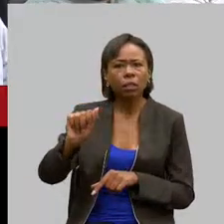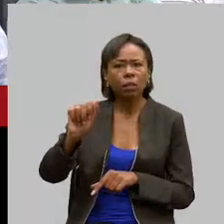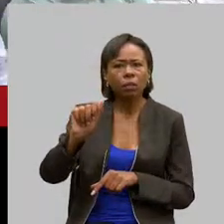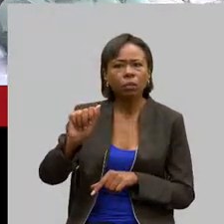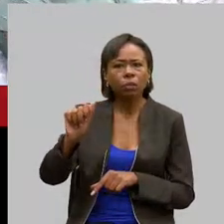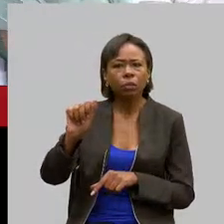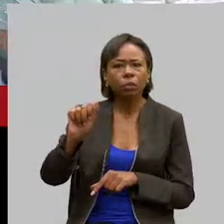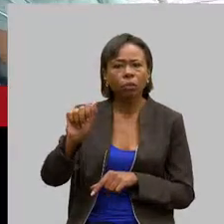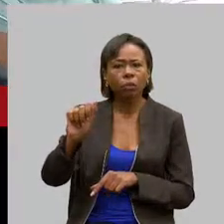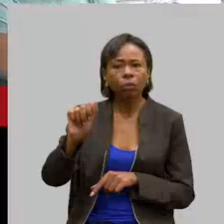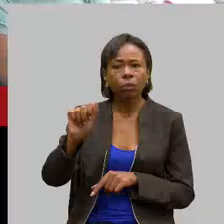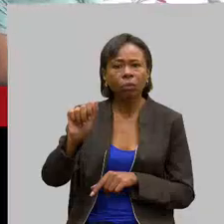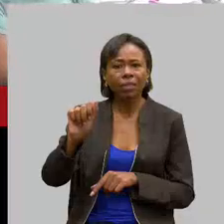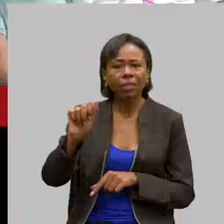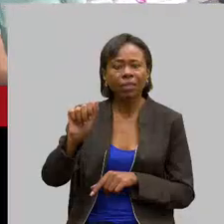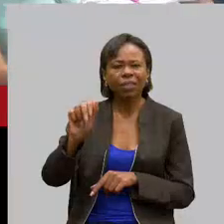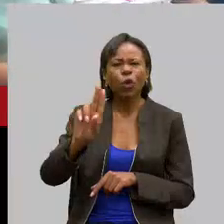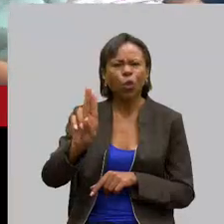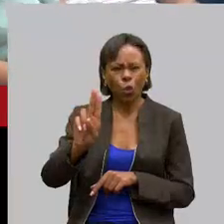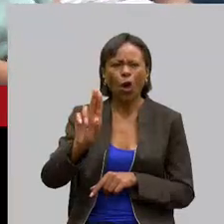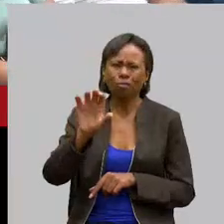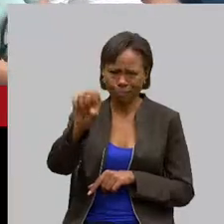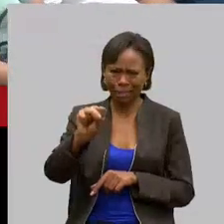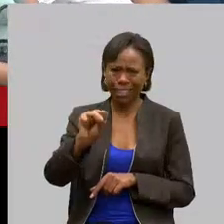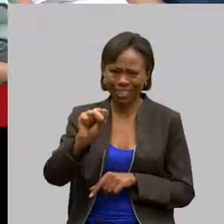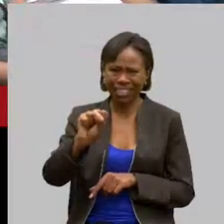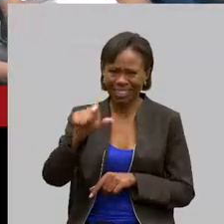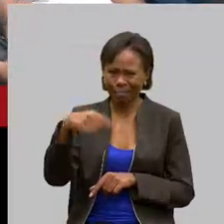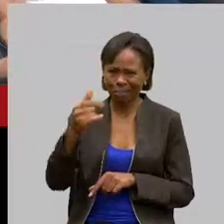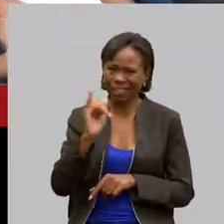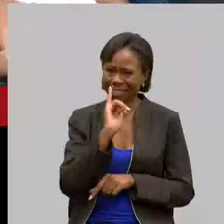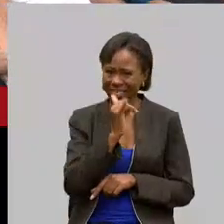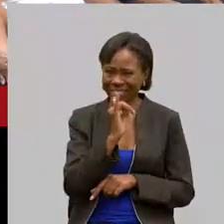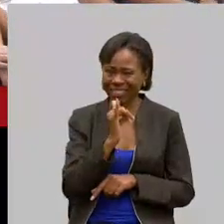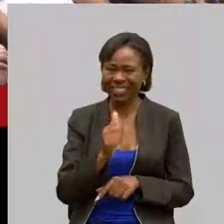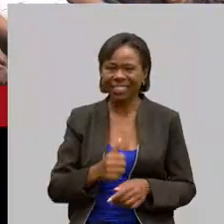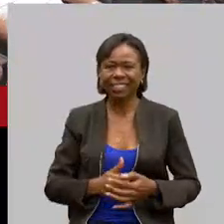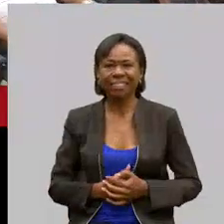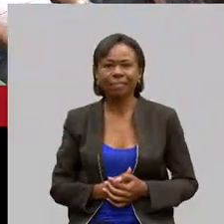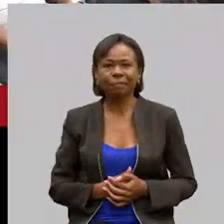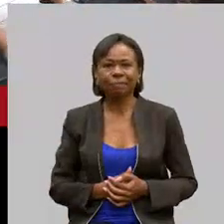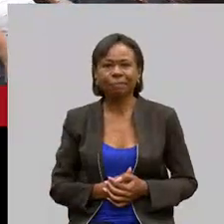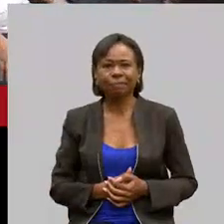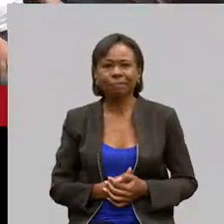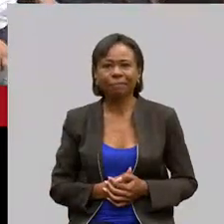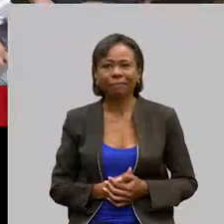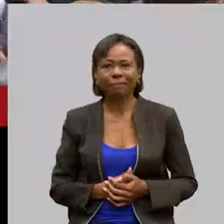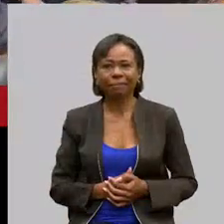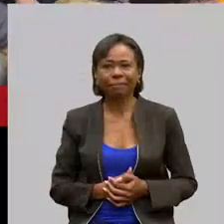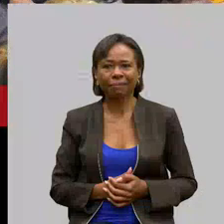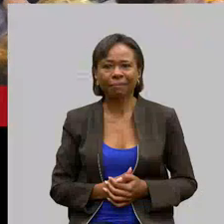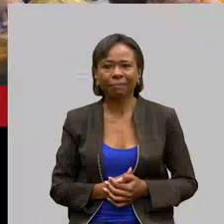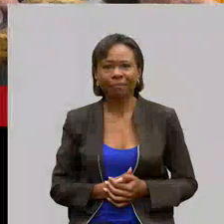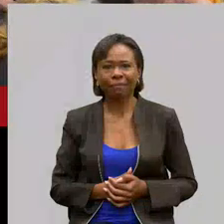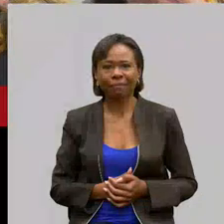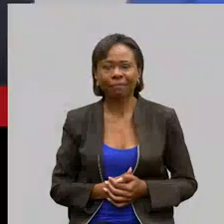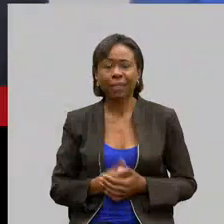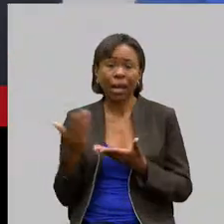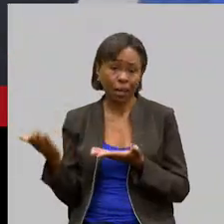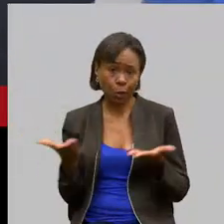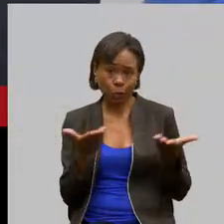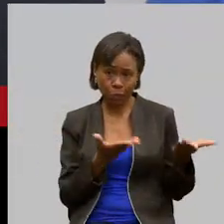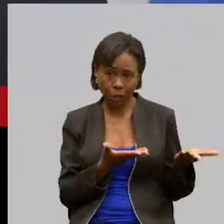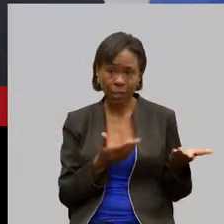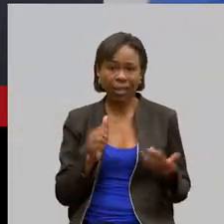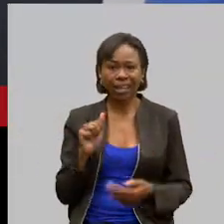associação vou pegar aqui os nomes e a gente vai citando para vocês pega aí crish por favor vou passar a palavra para